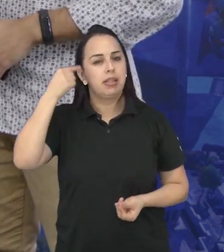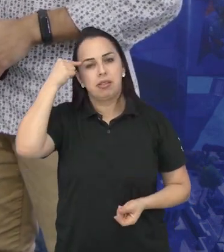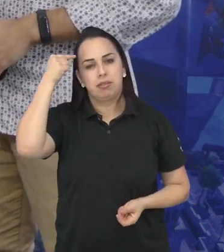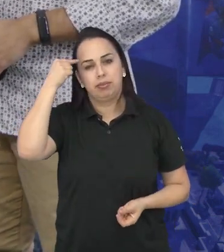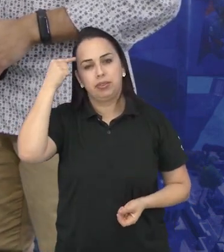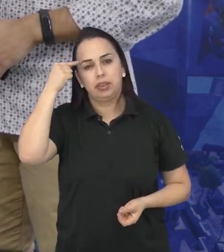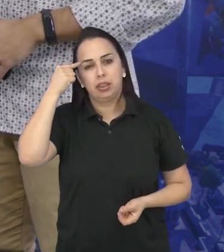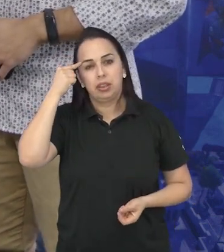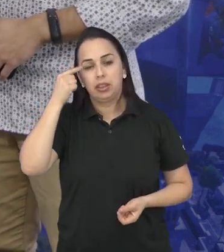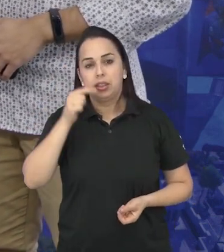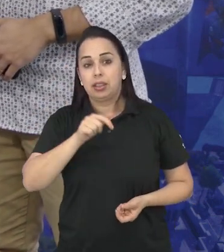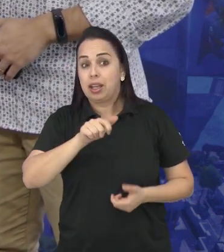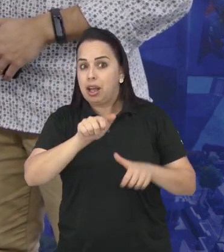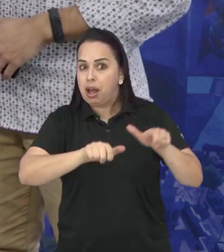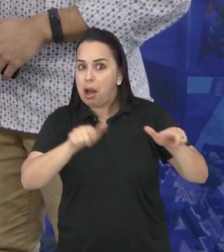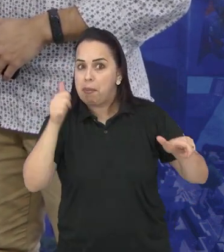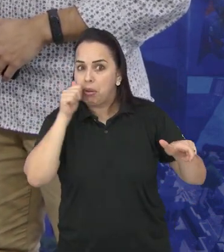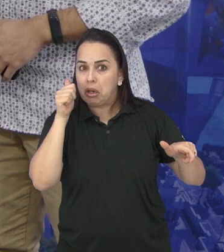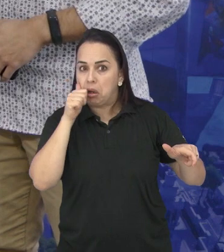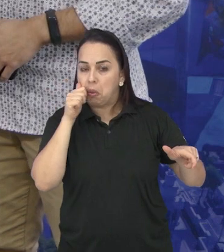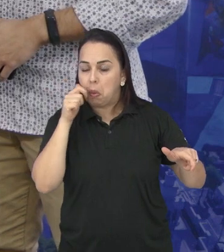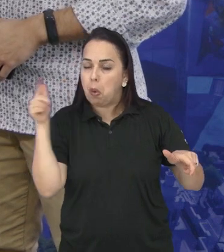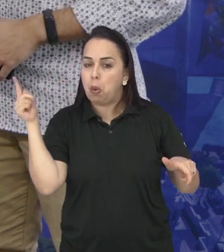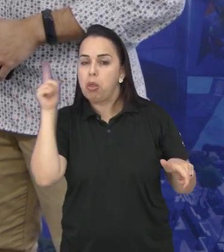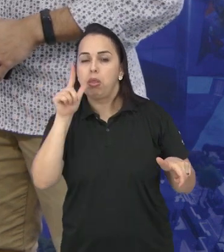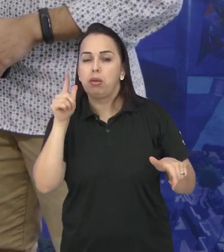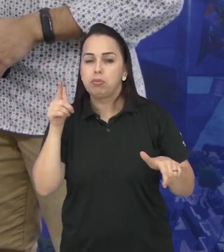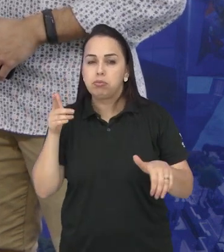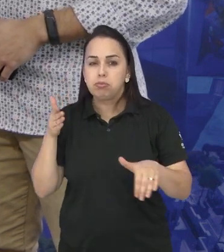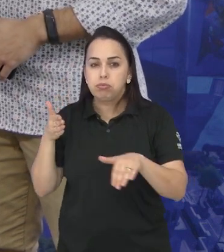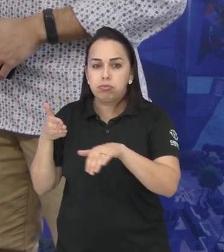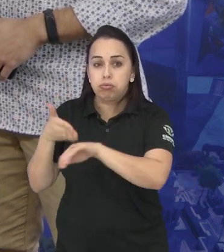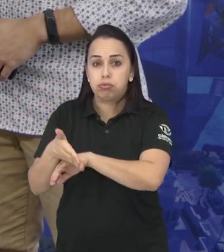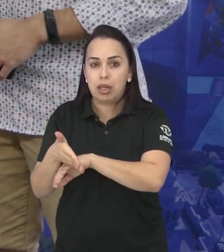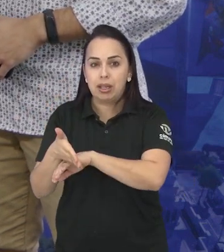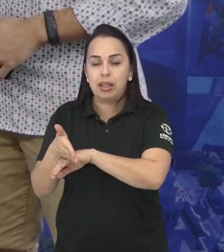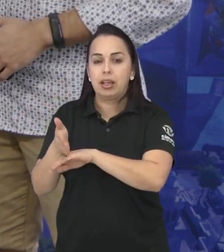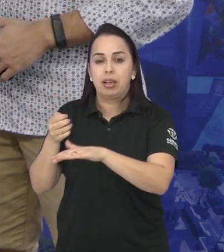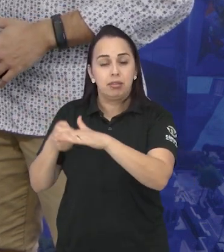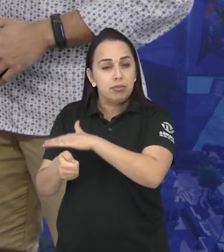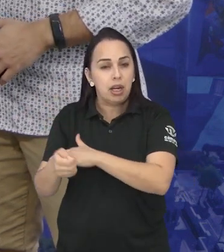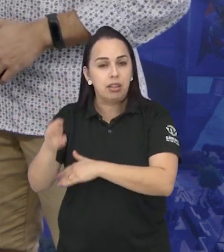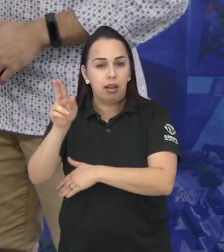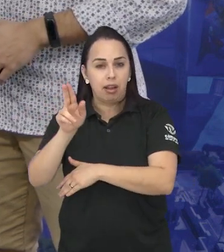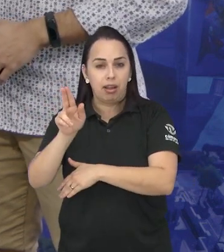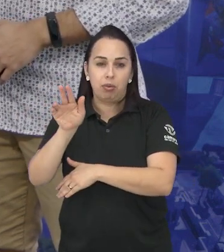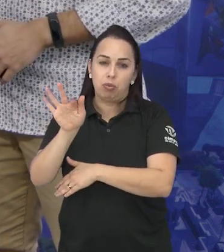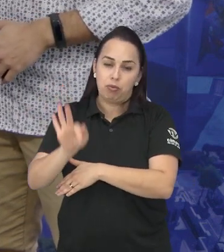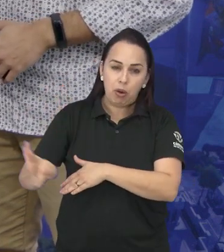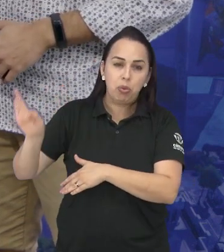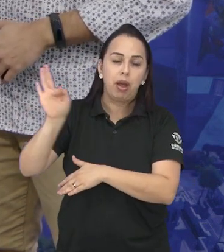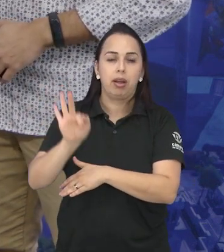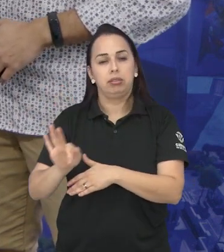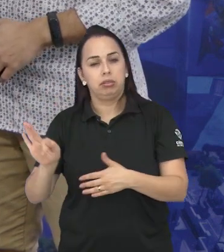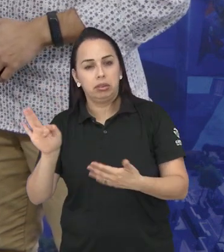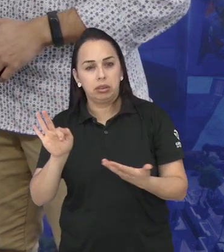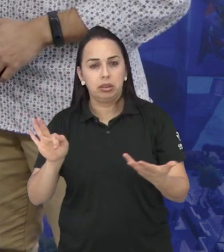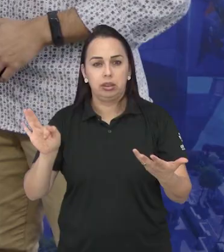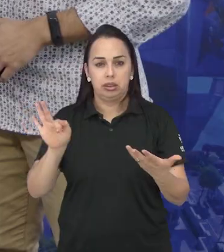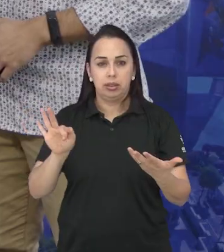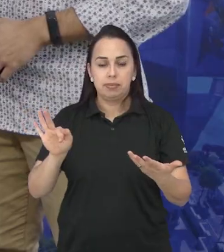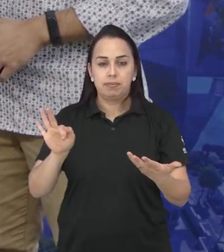em consideração que as mulheres começaram a ter acesso mesmo à universidade, com mais,